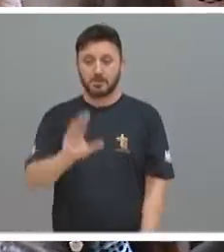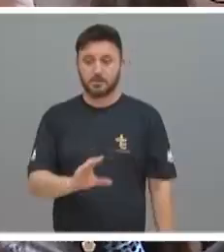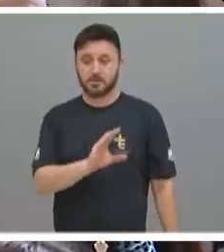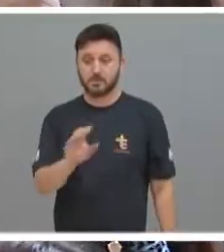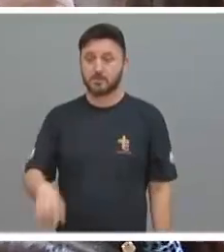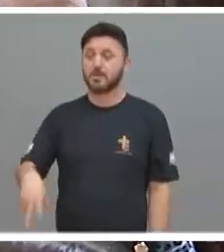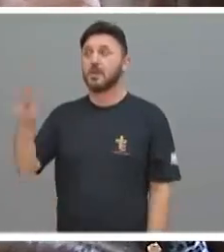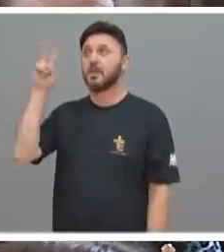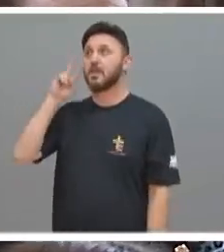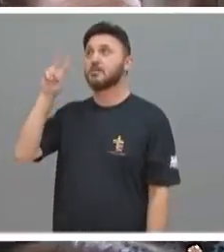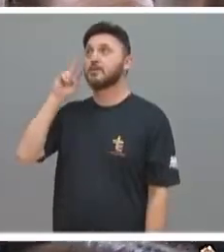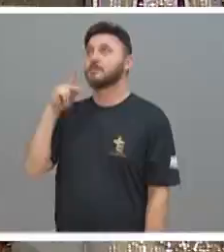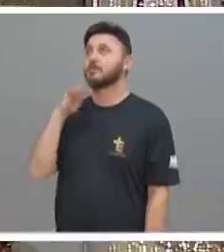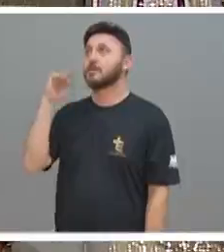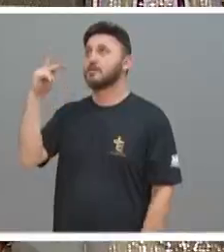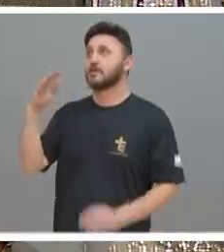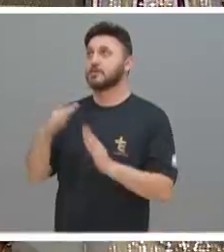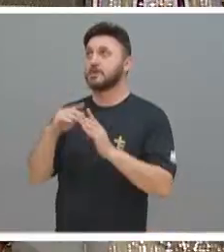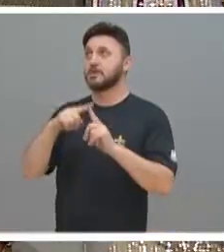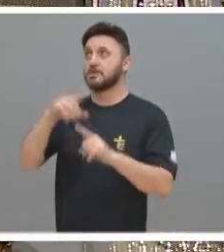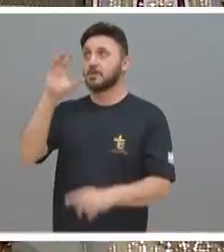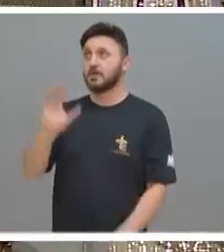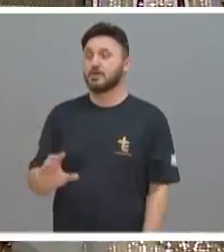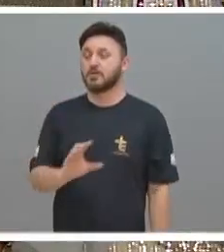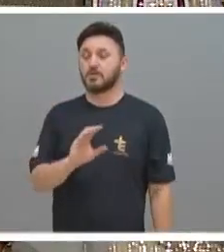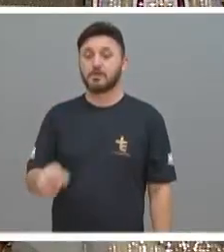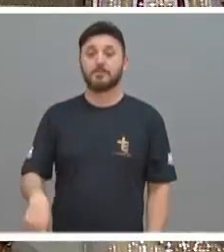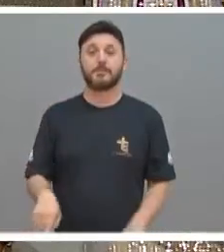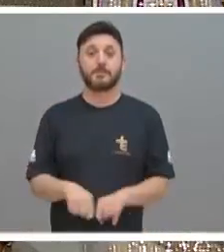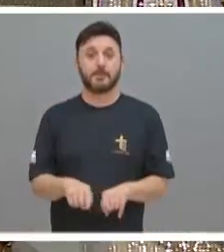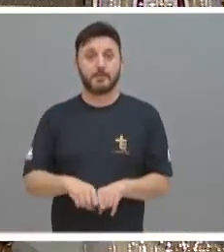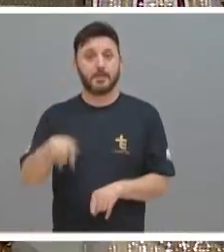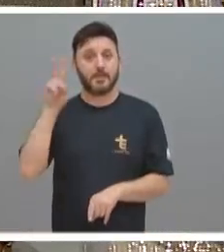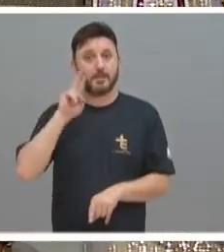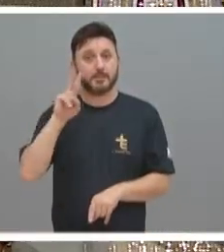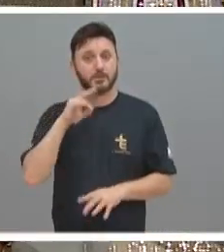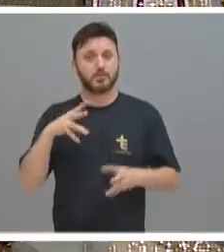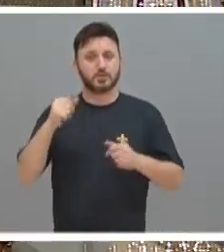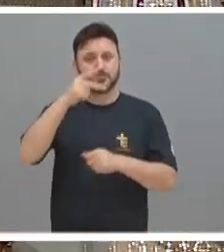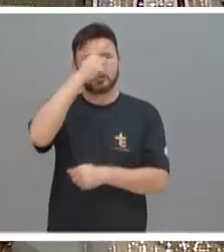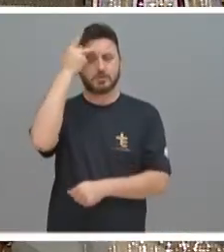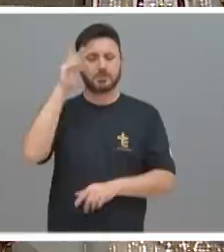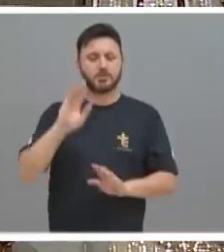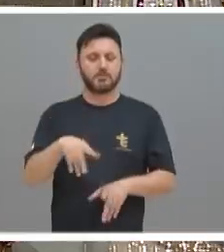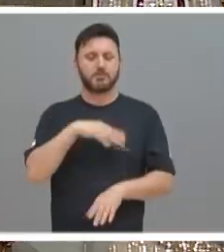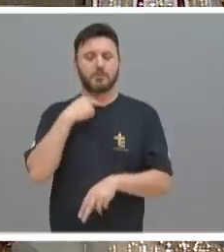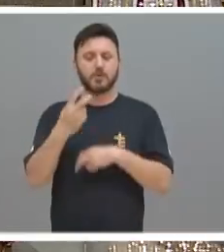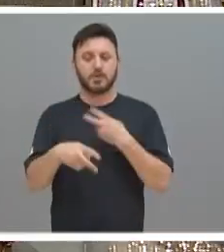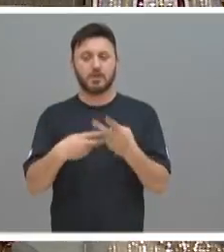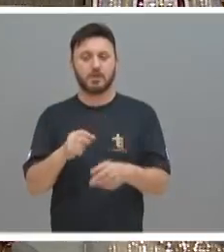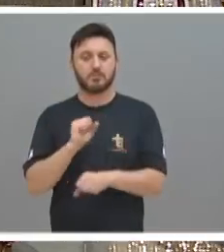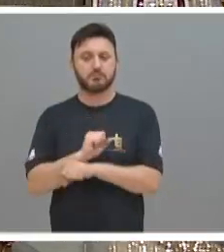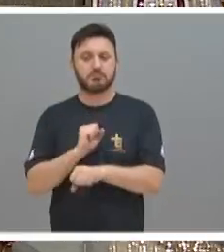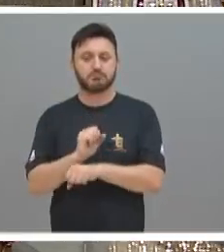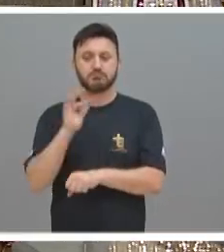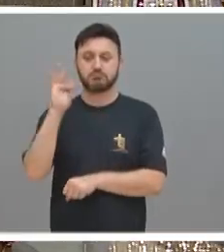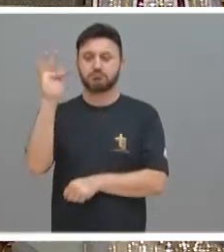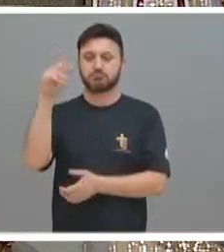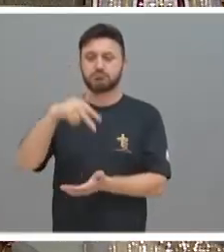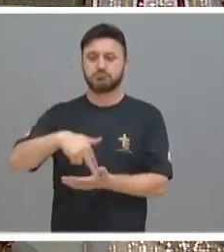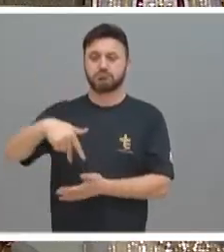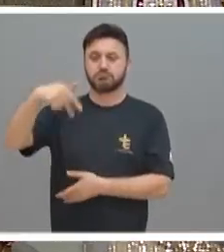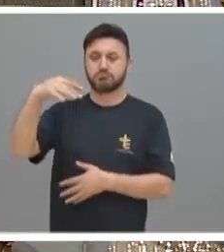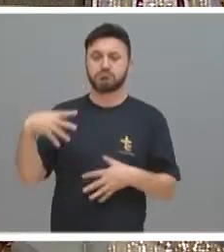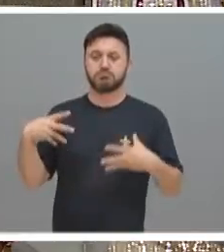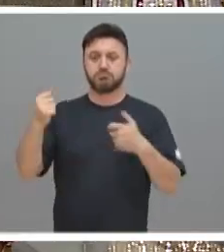ó Pai, da vossa Igreja. Lembrai-vos também dos nossos irmãos e irmãs que morreram na esperança da ressurreição, e